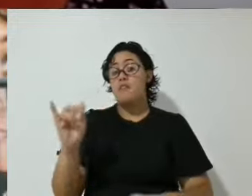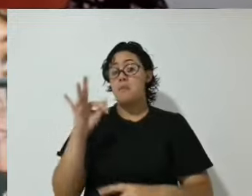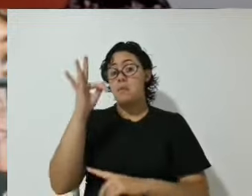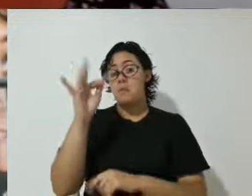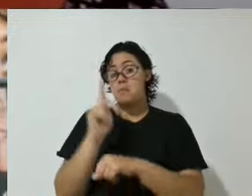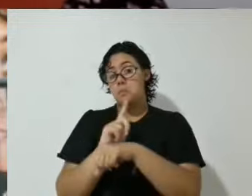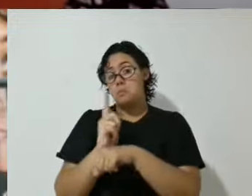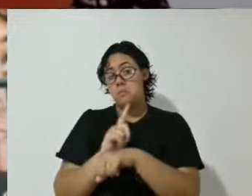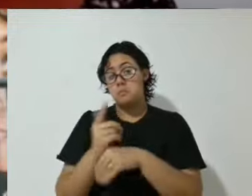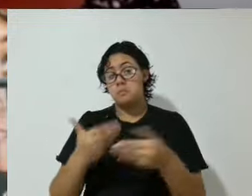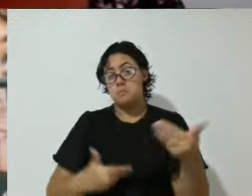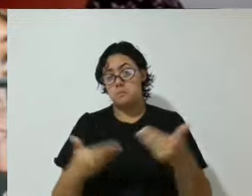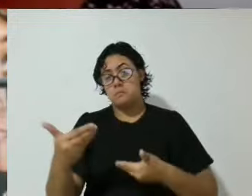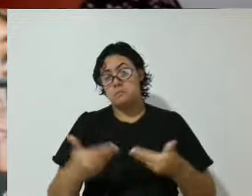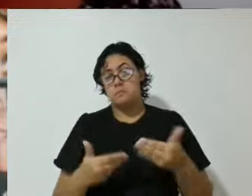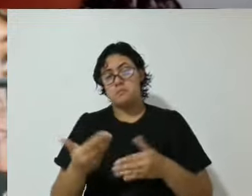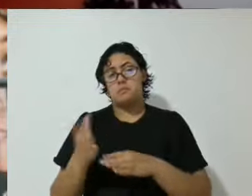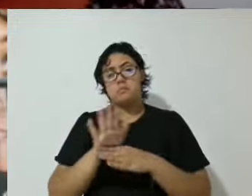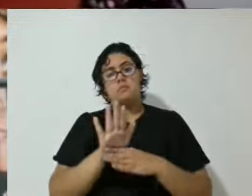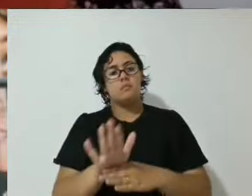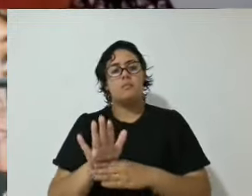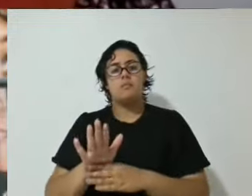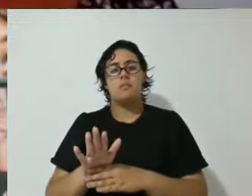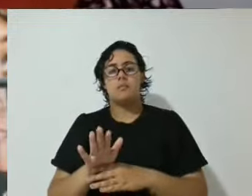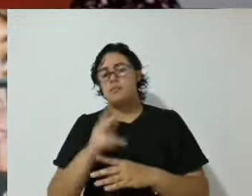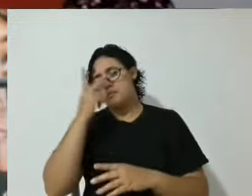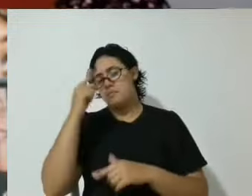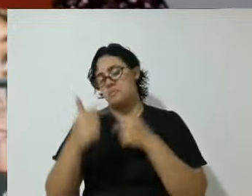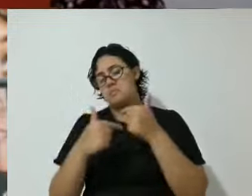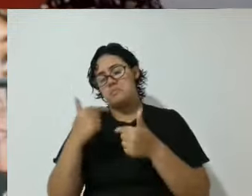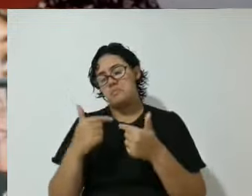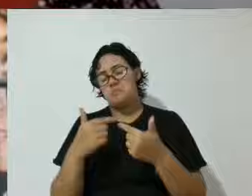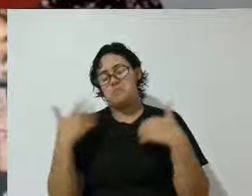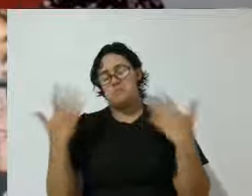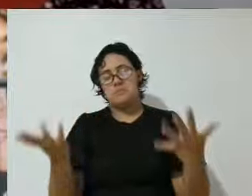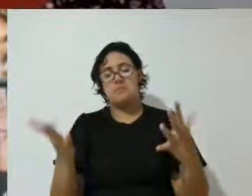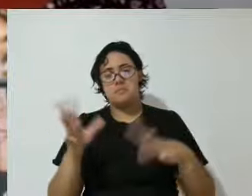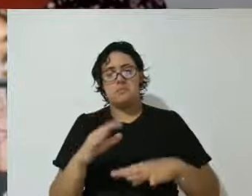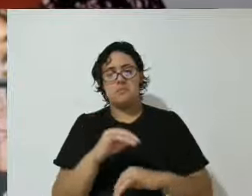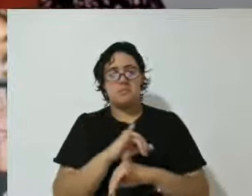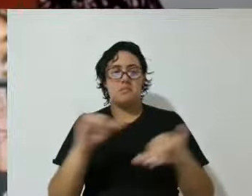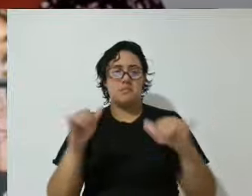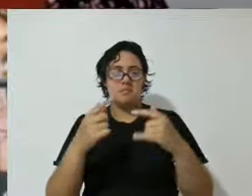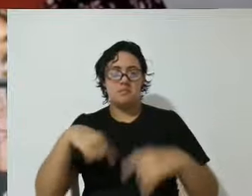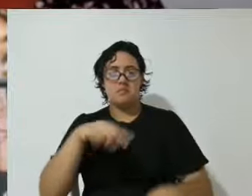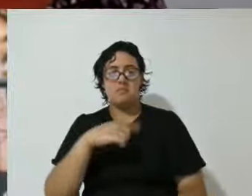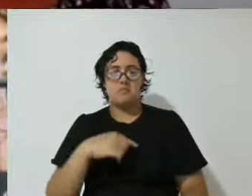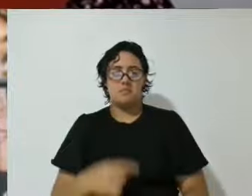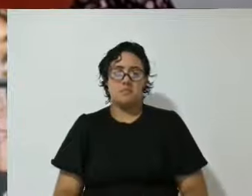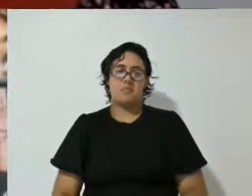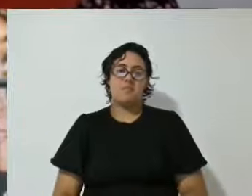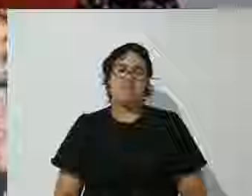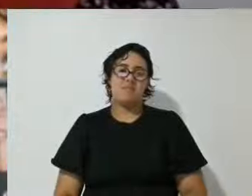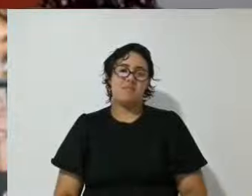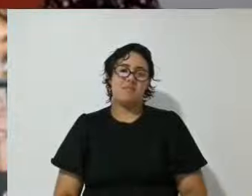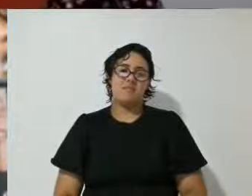gestores, colaboradores, terceirizados, enfim? Deixe uma mensagem para nós, para